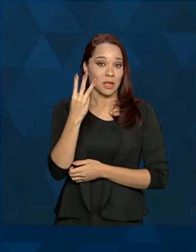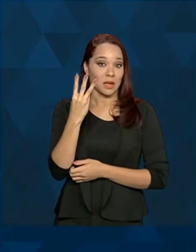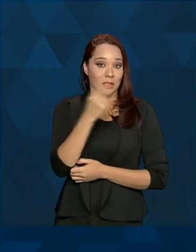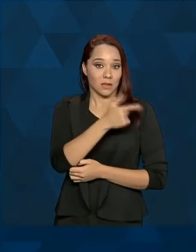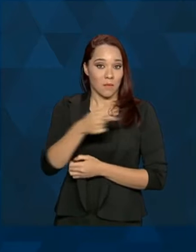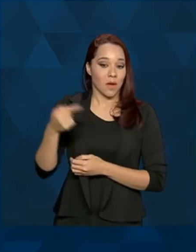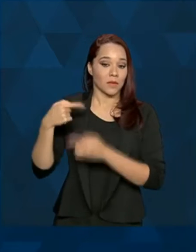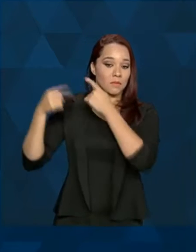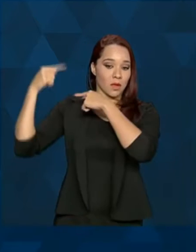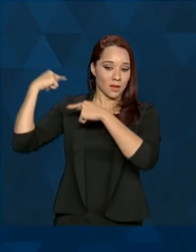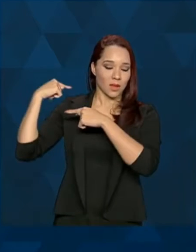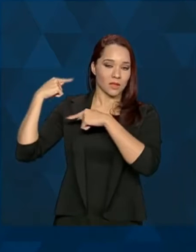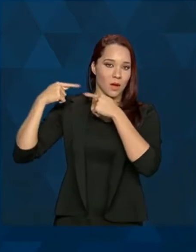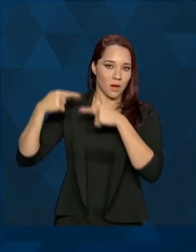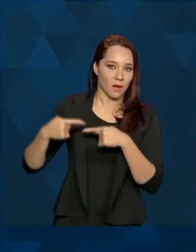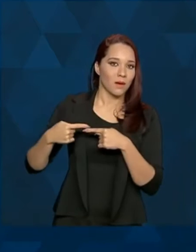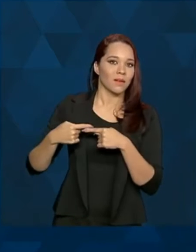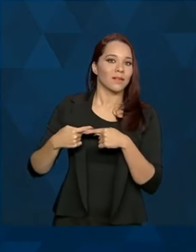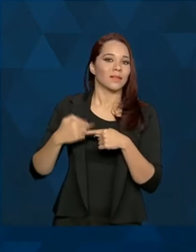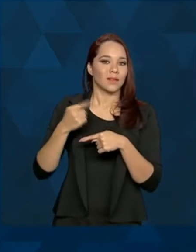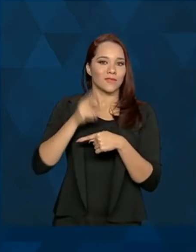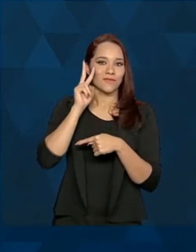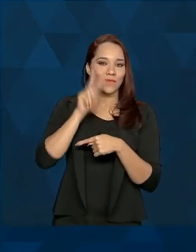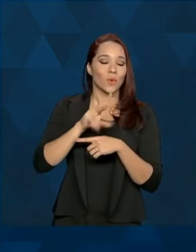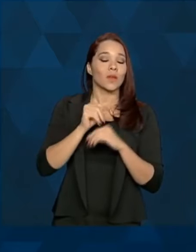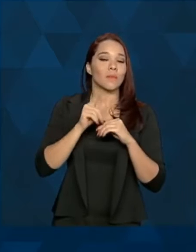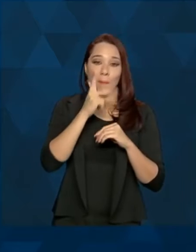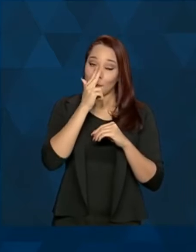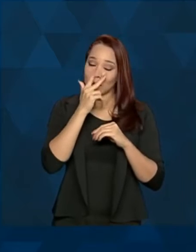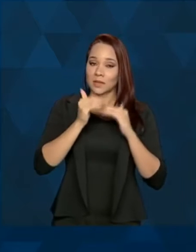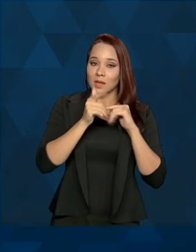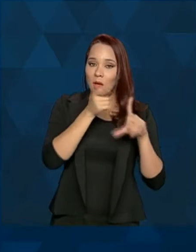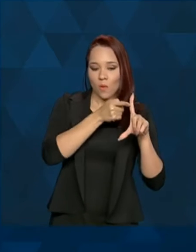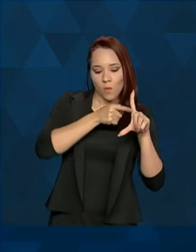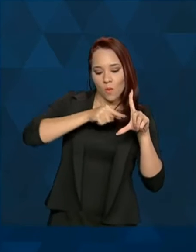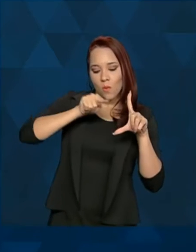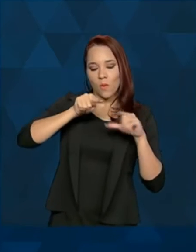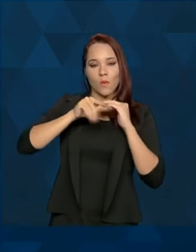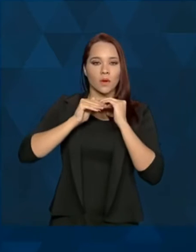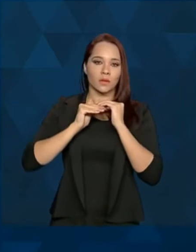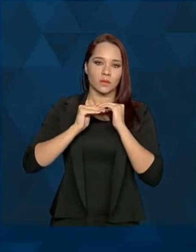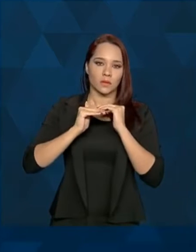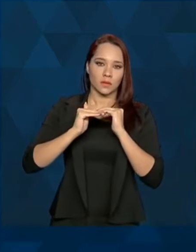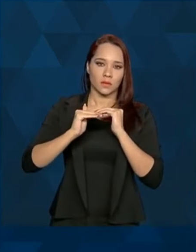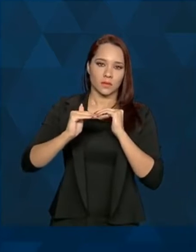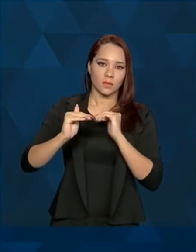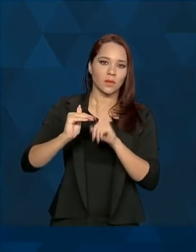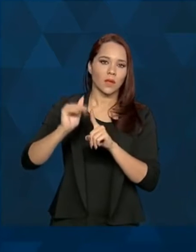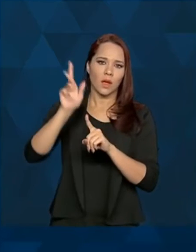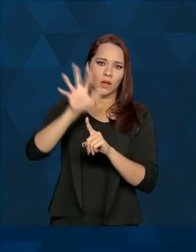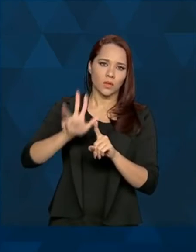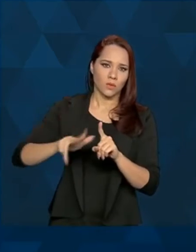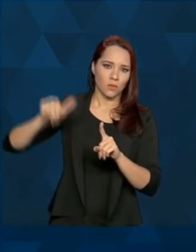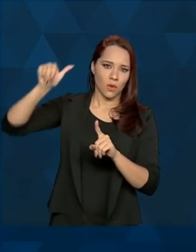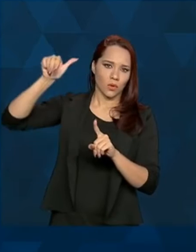semanas epidemiológicas, você tem uma tendência de estabilização na região norte como todo. Você tem